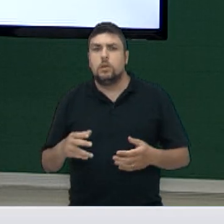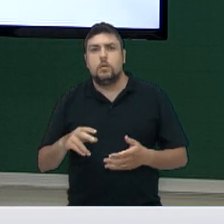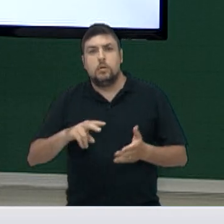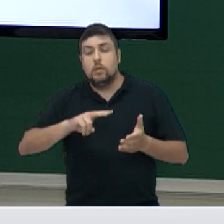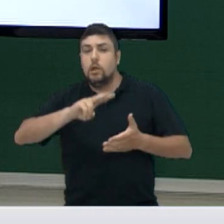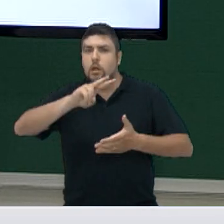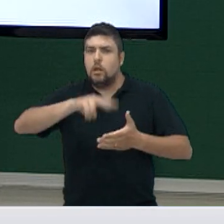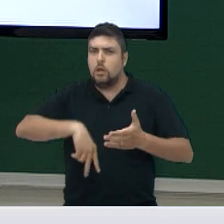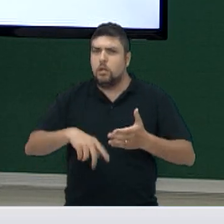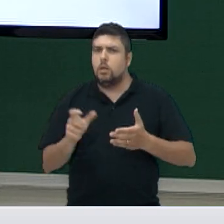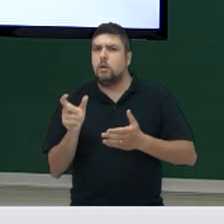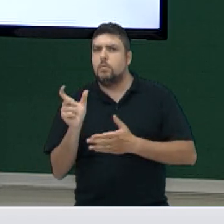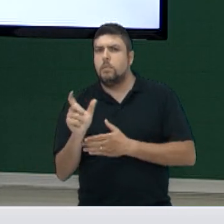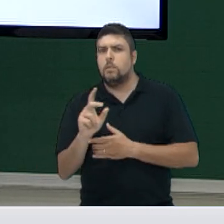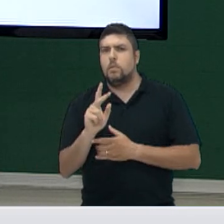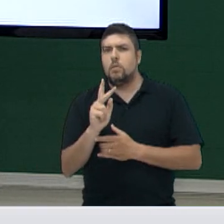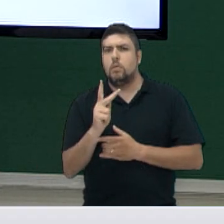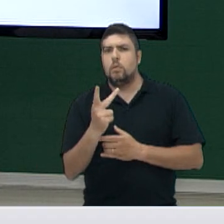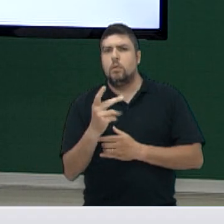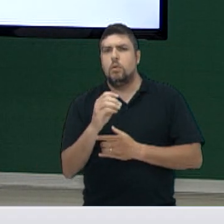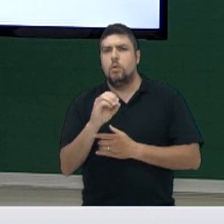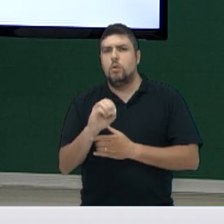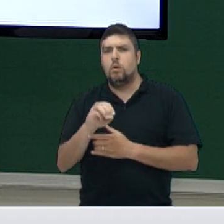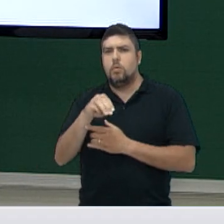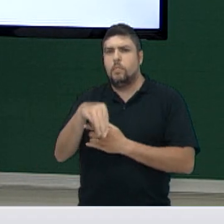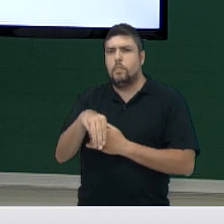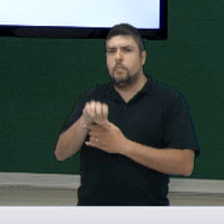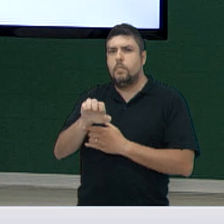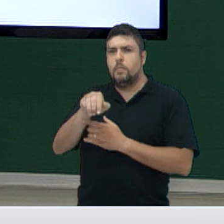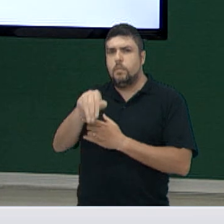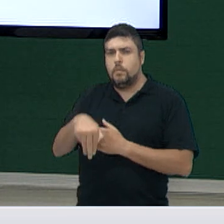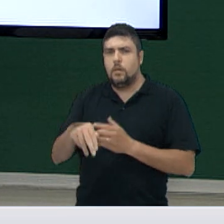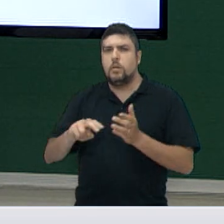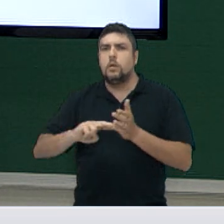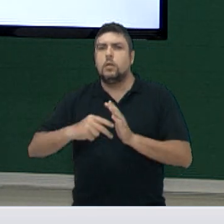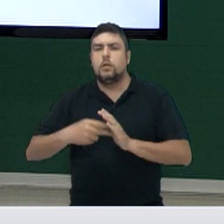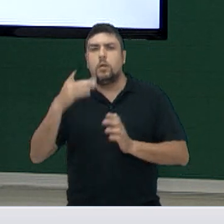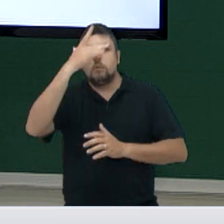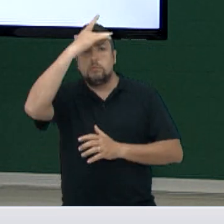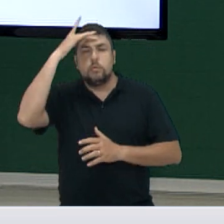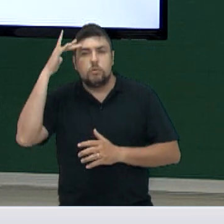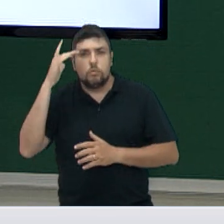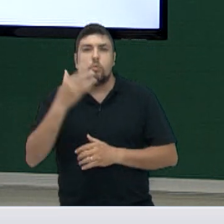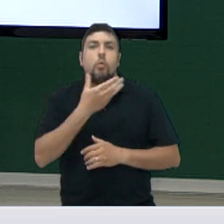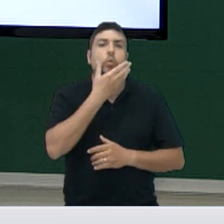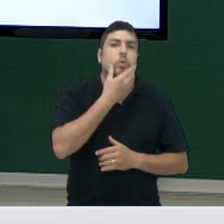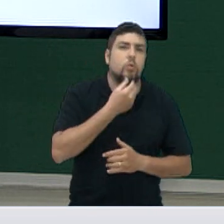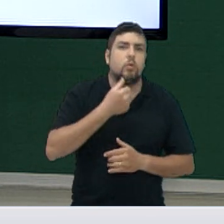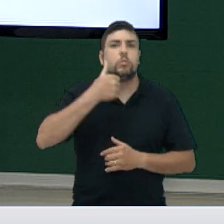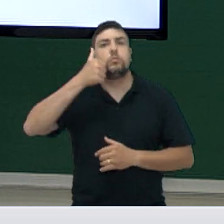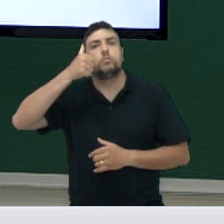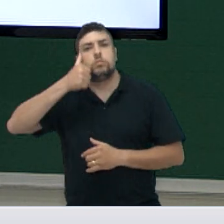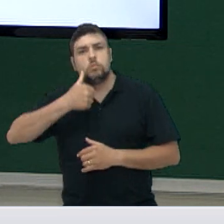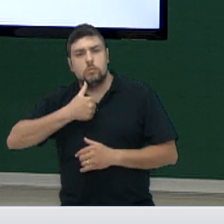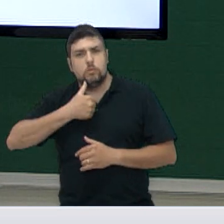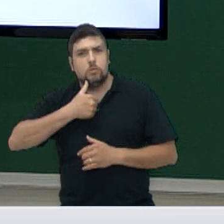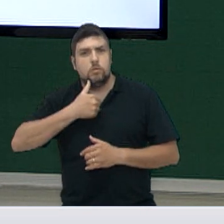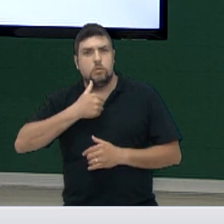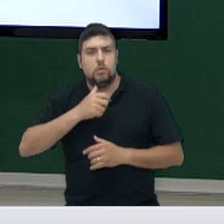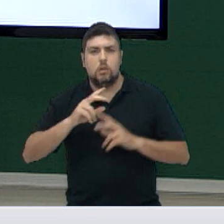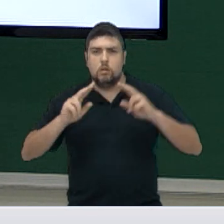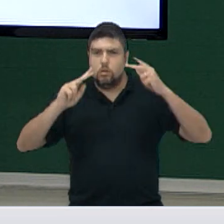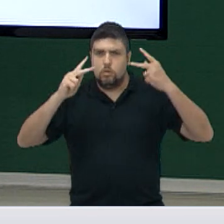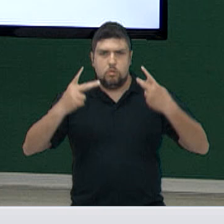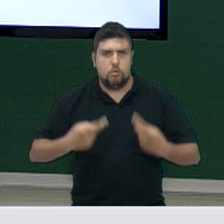é importante que nós interpretemos que é o homem e a mulher. São os seres humanos, no geral, que